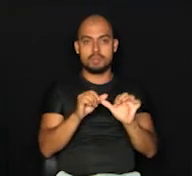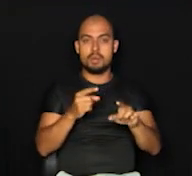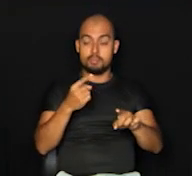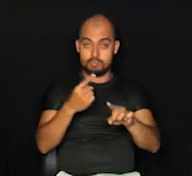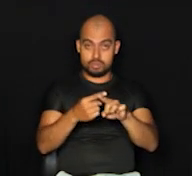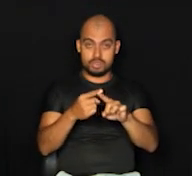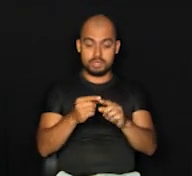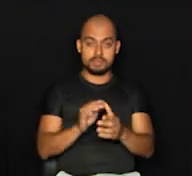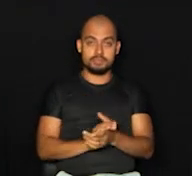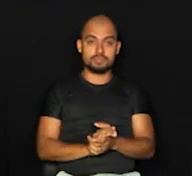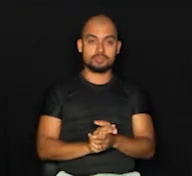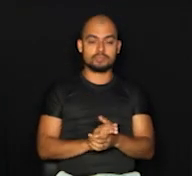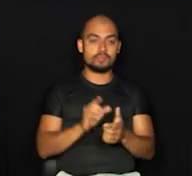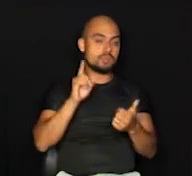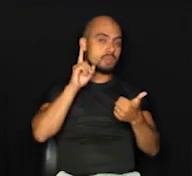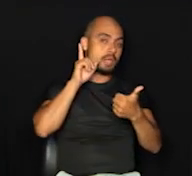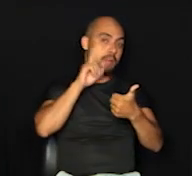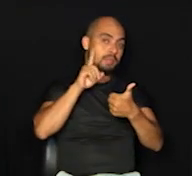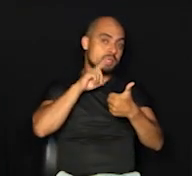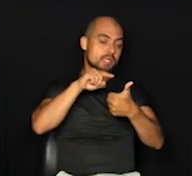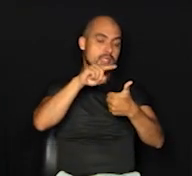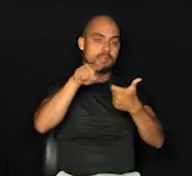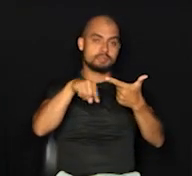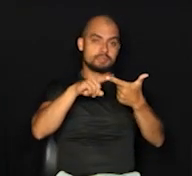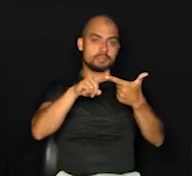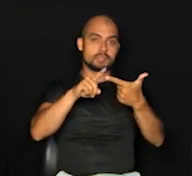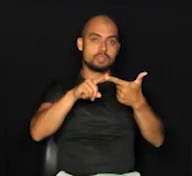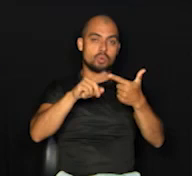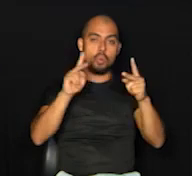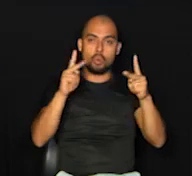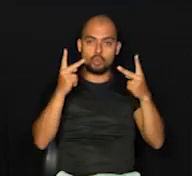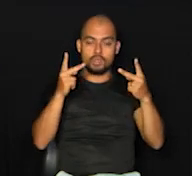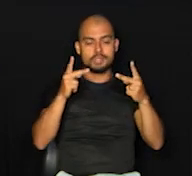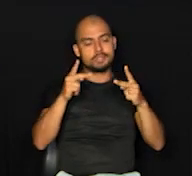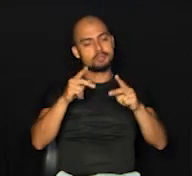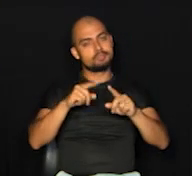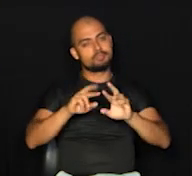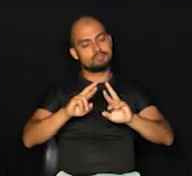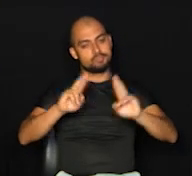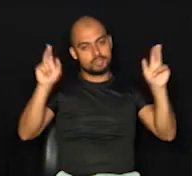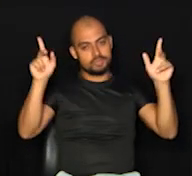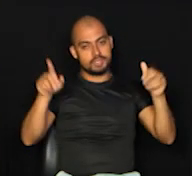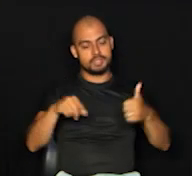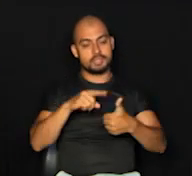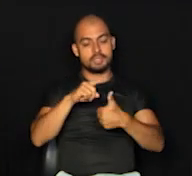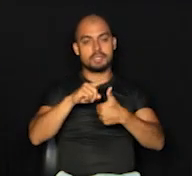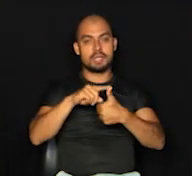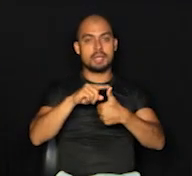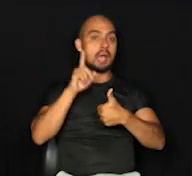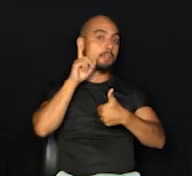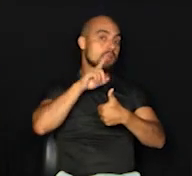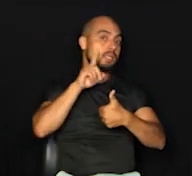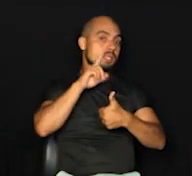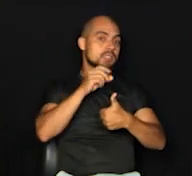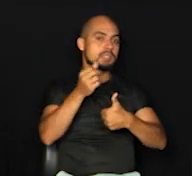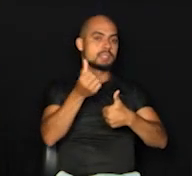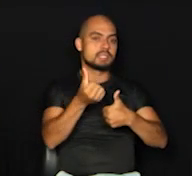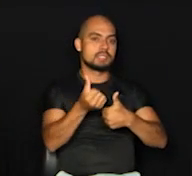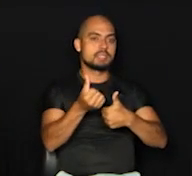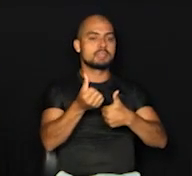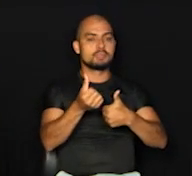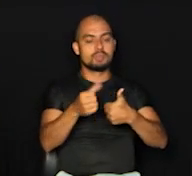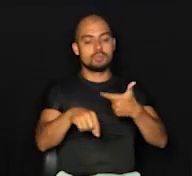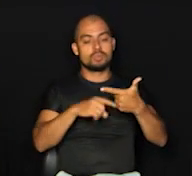diferença de Americana para Hortolândia é muito grande, né? Americana tem 6.180 casos e a cidade de Hortolândia